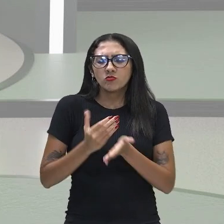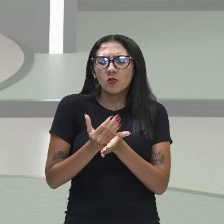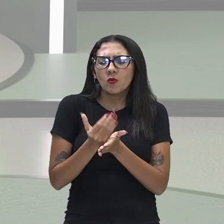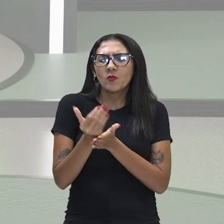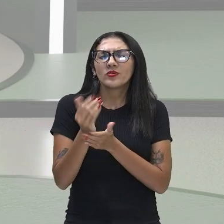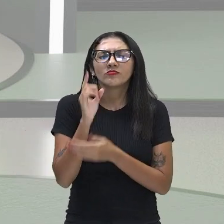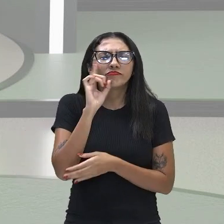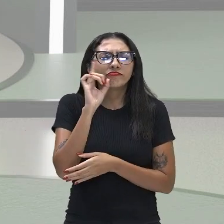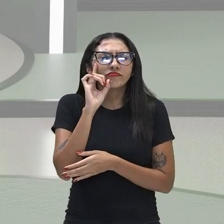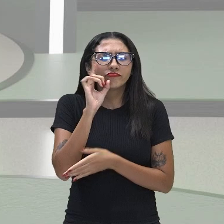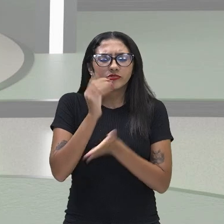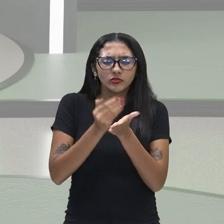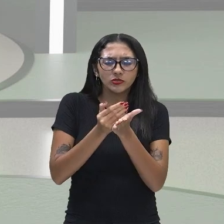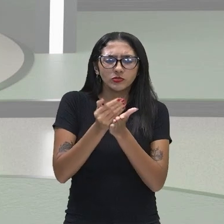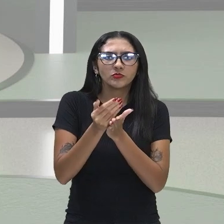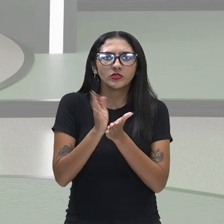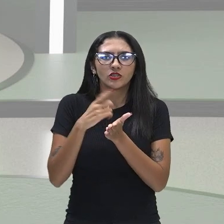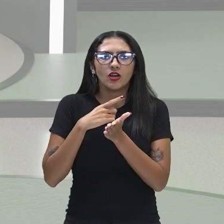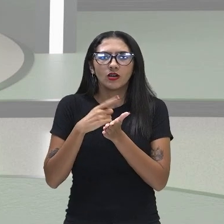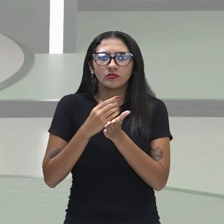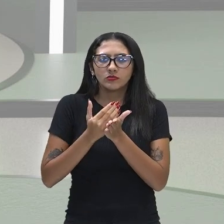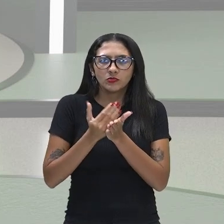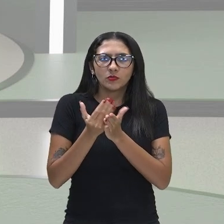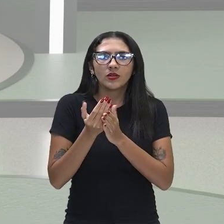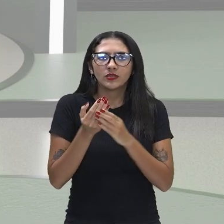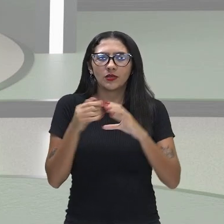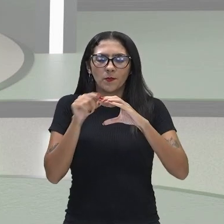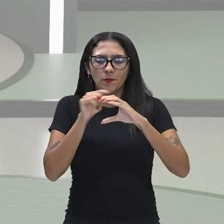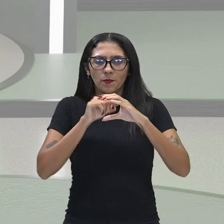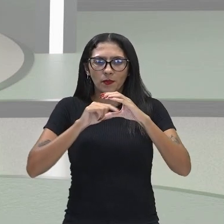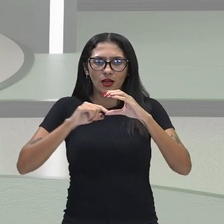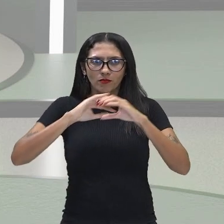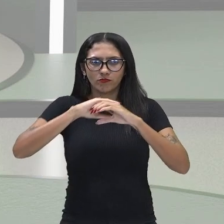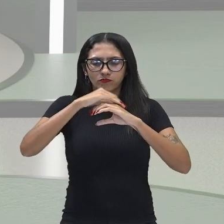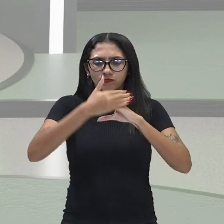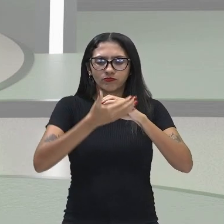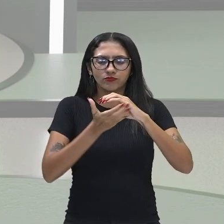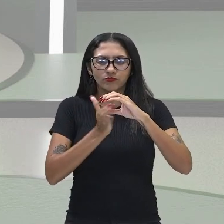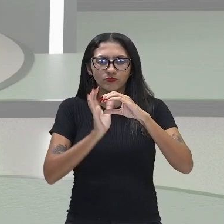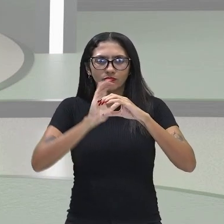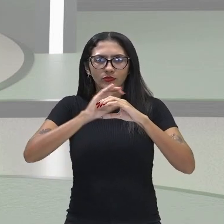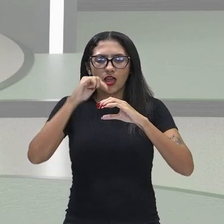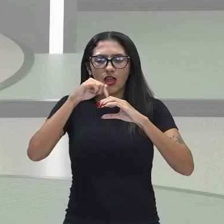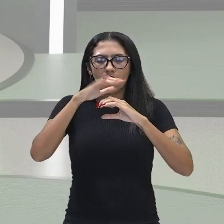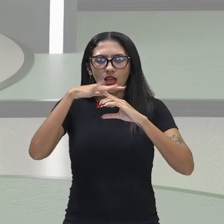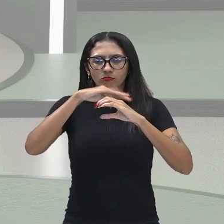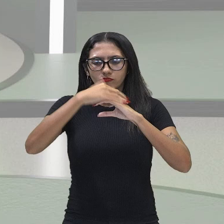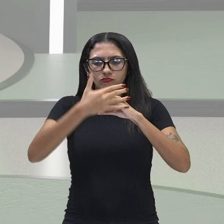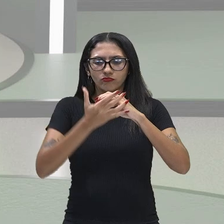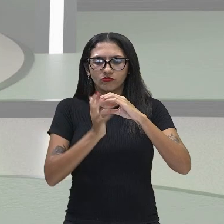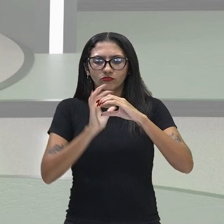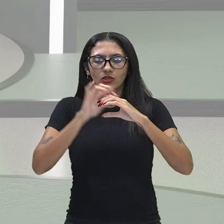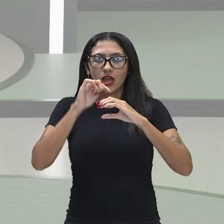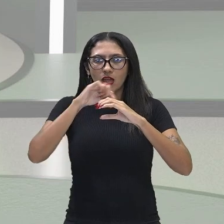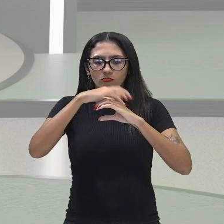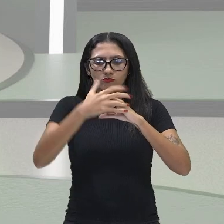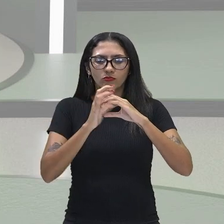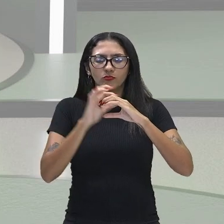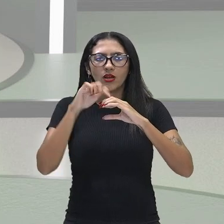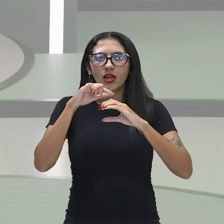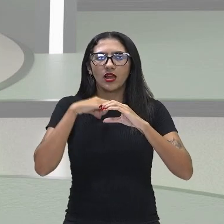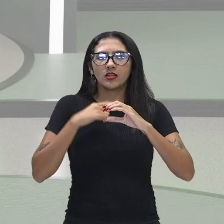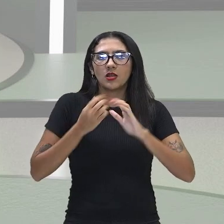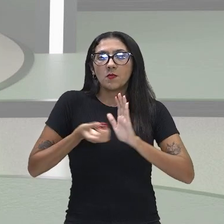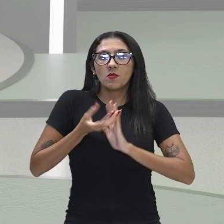primeiros dias, ocorre a formação da placenta e vai ser esse órgão, vai ser a placenta que vai passar a